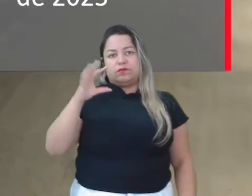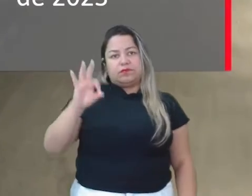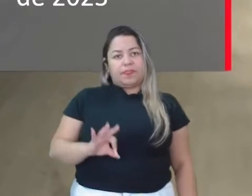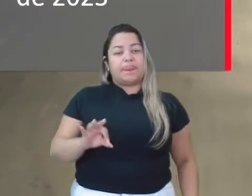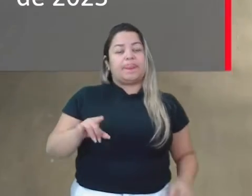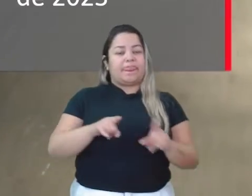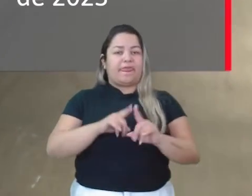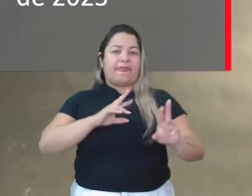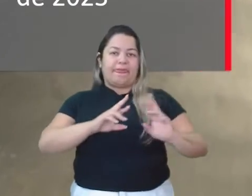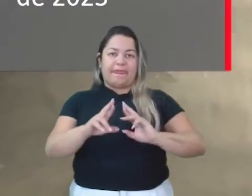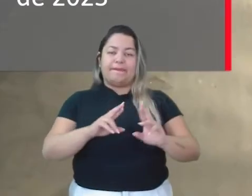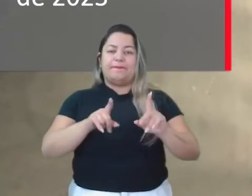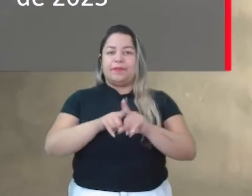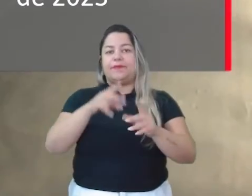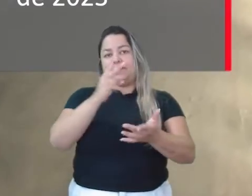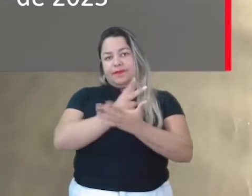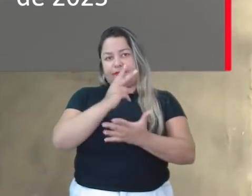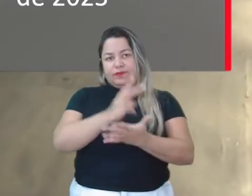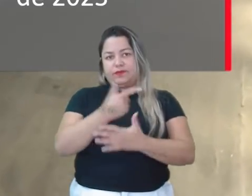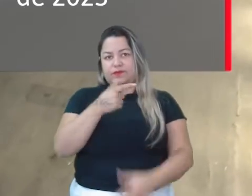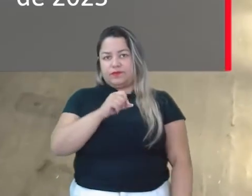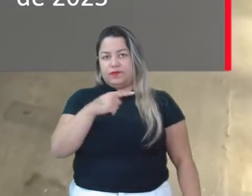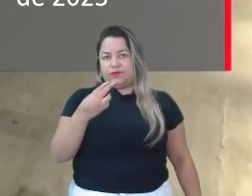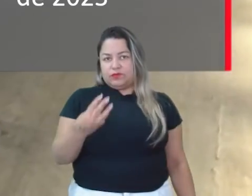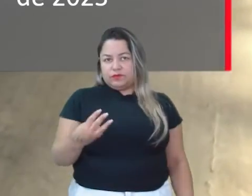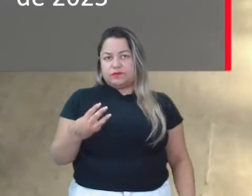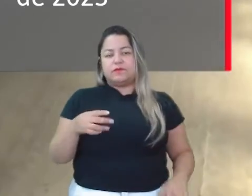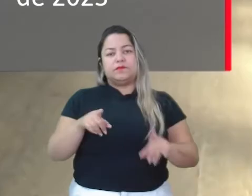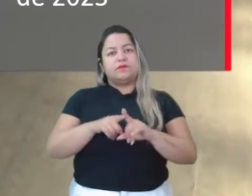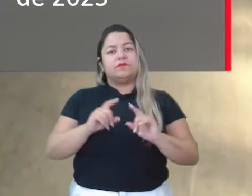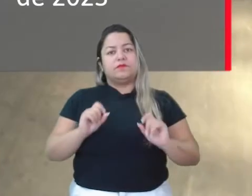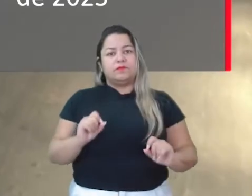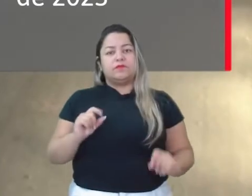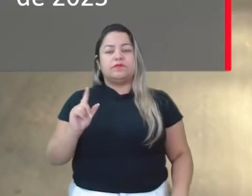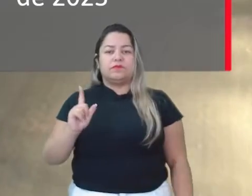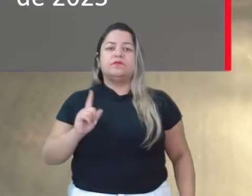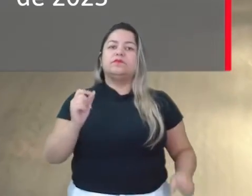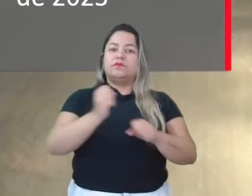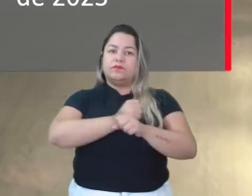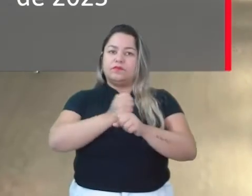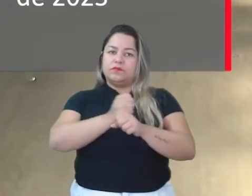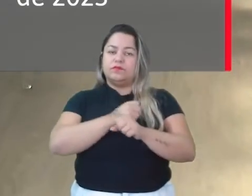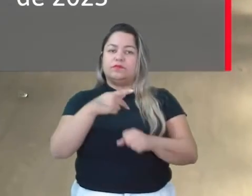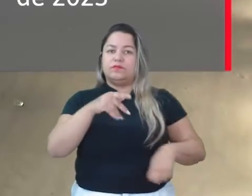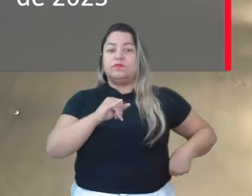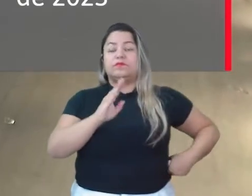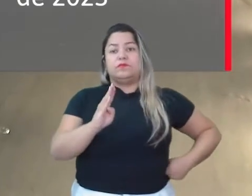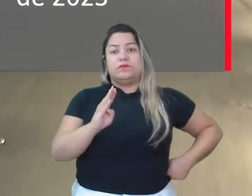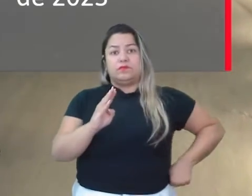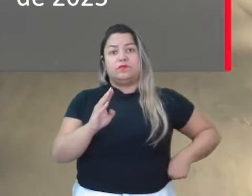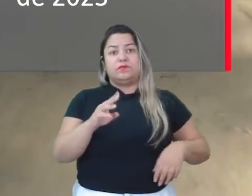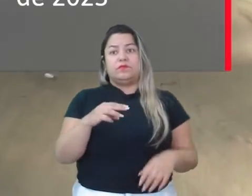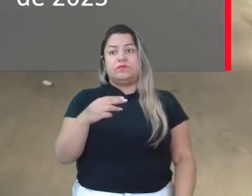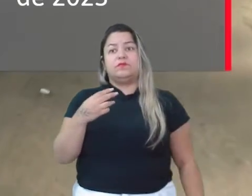avançou 3,3% em relação ao mesmo trimestre de 2023. No segundo trimestre deste ano, o